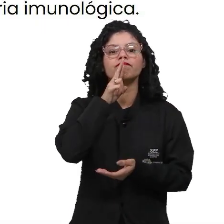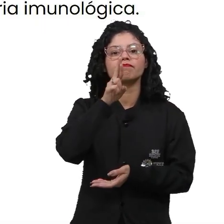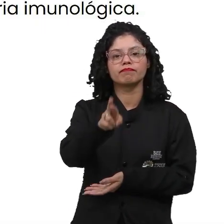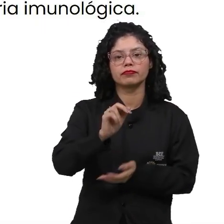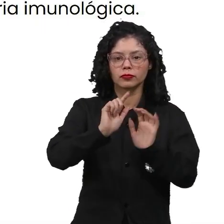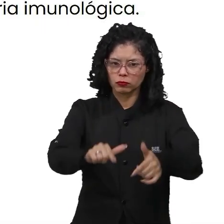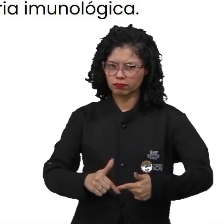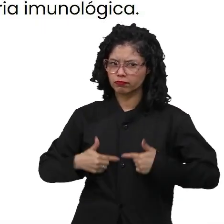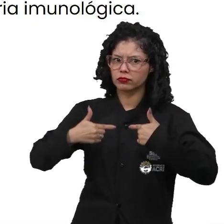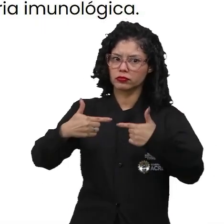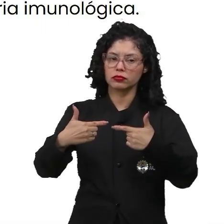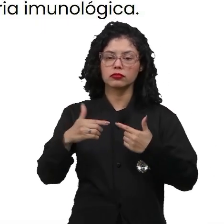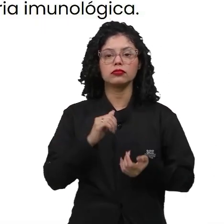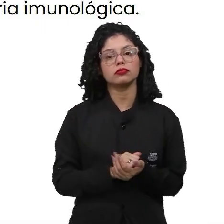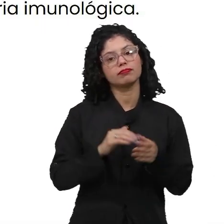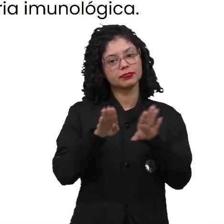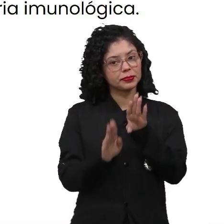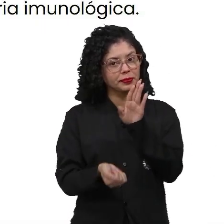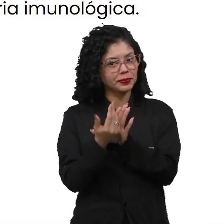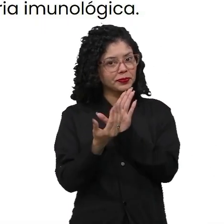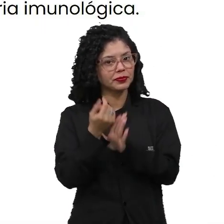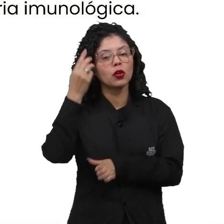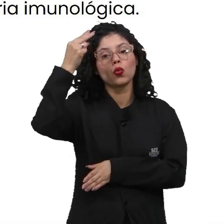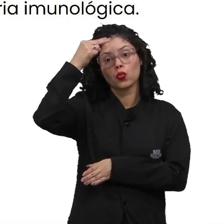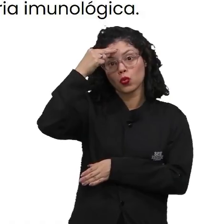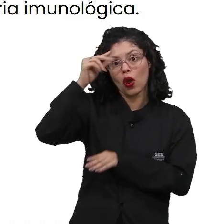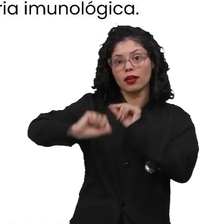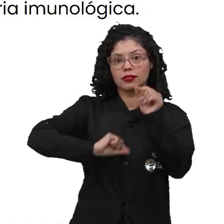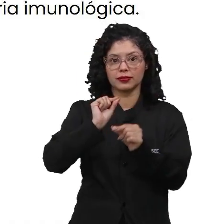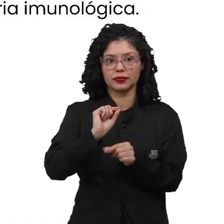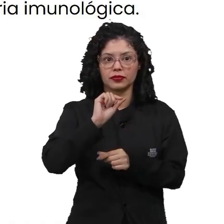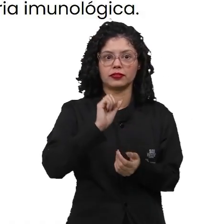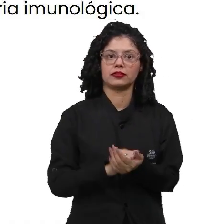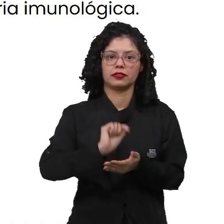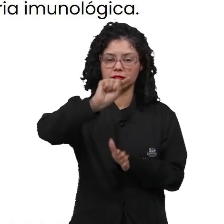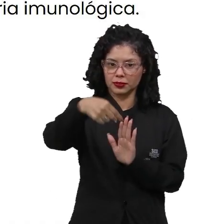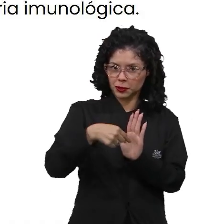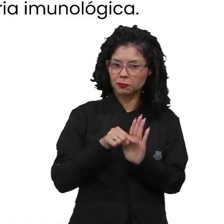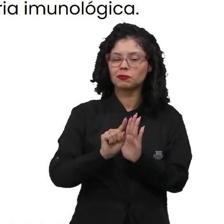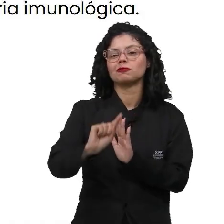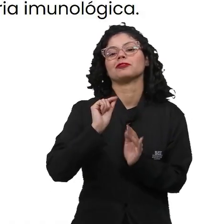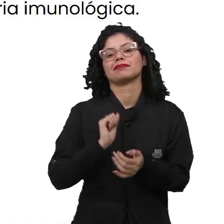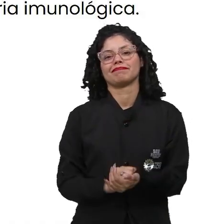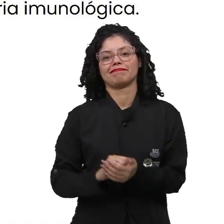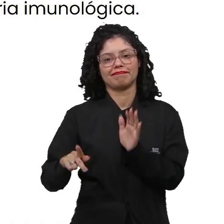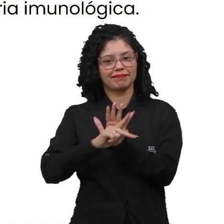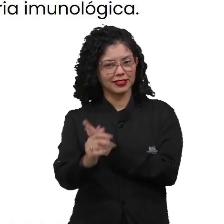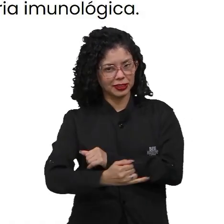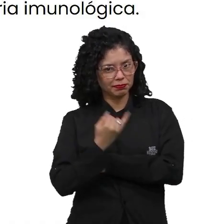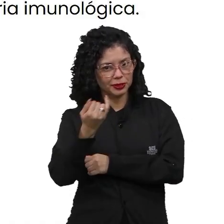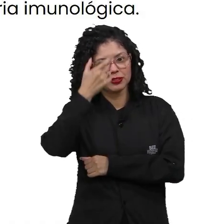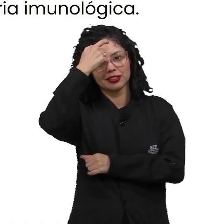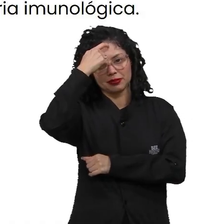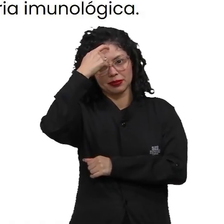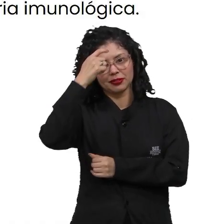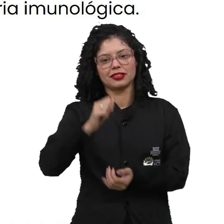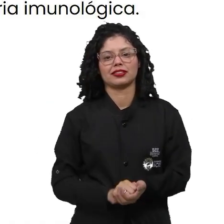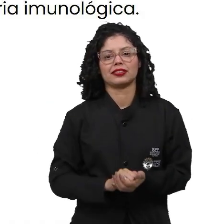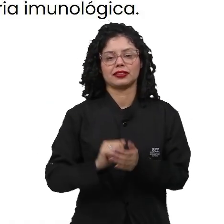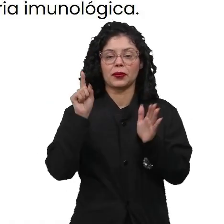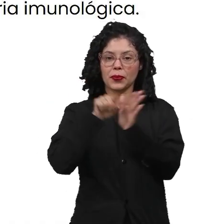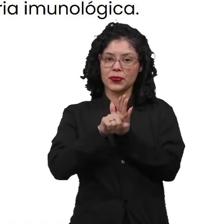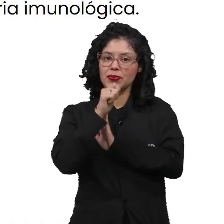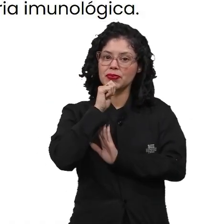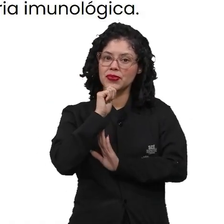de defesa e também vai criar ali uma memória imunológica, que é extremamente importante ali na questão